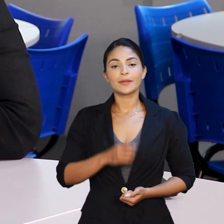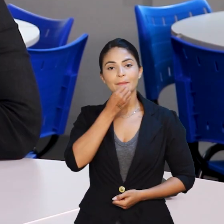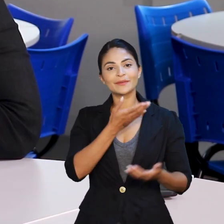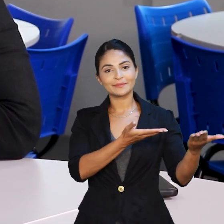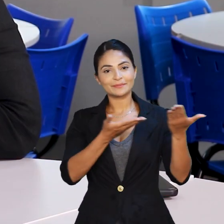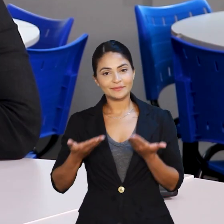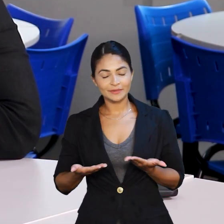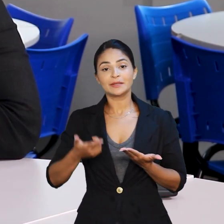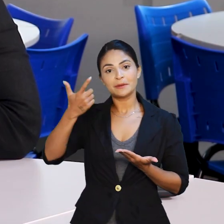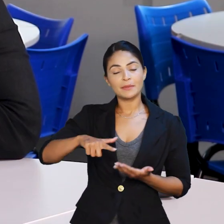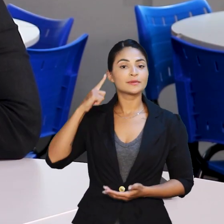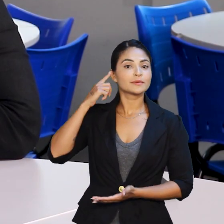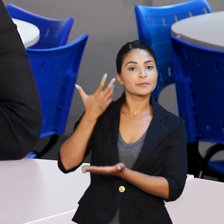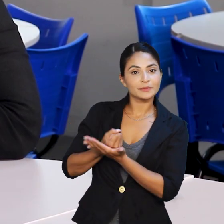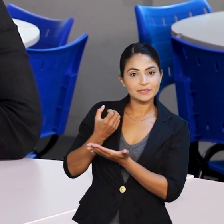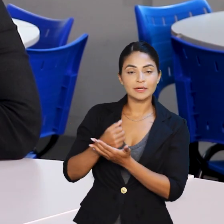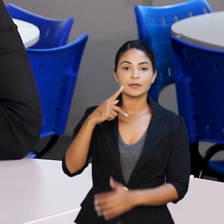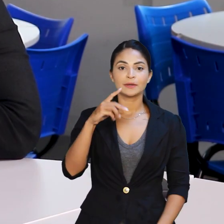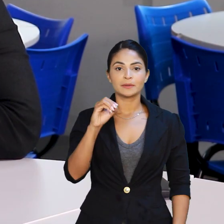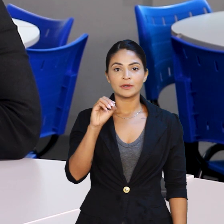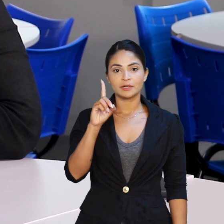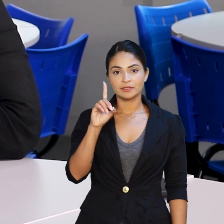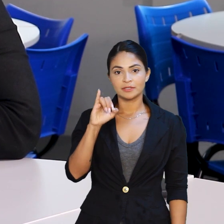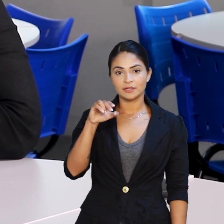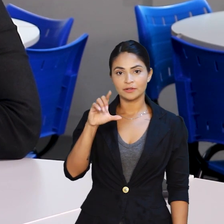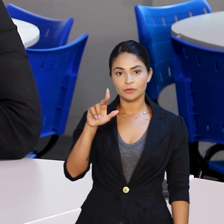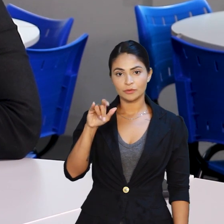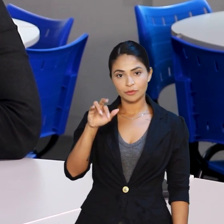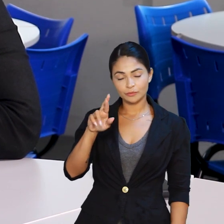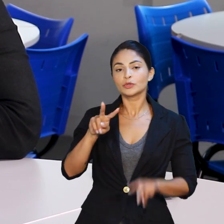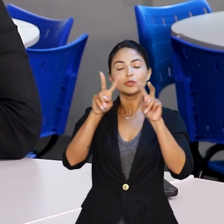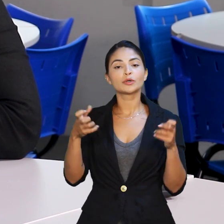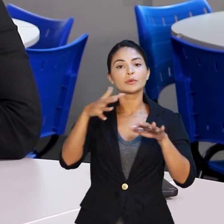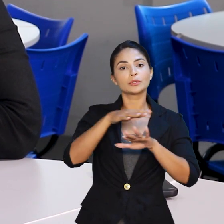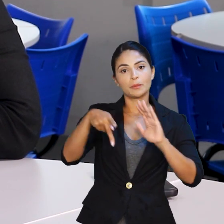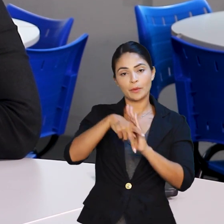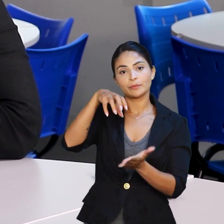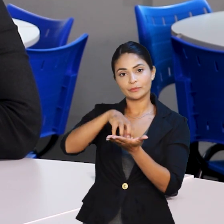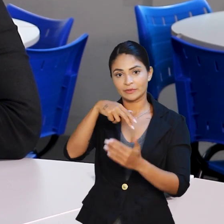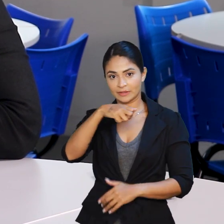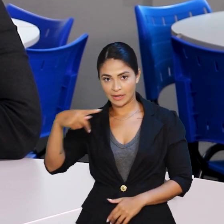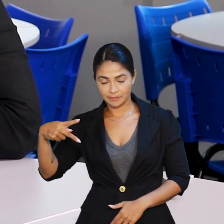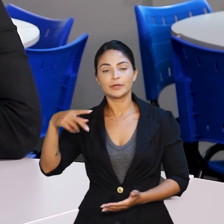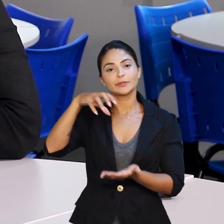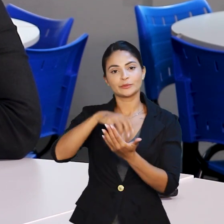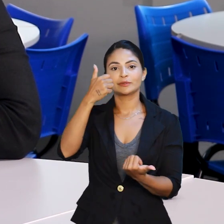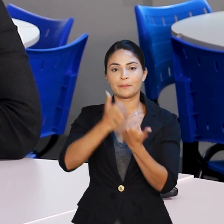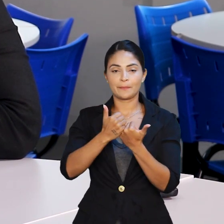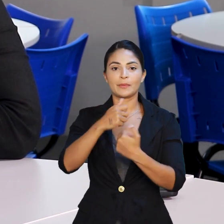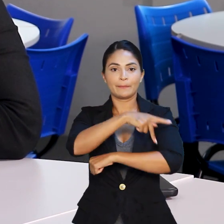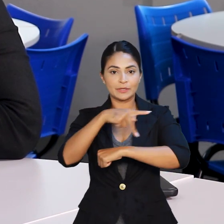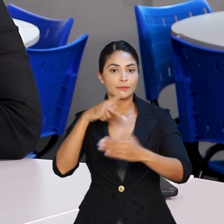Sejam bem-vindos a mais um Pode Incluir. É o podcast sobre a inclusão do NAP, Núcleo de Apoio Psicopedagógico aqui